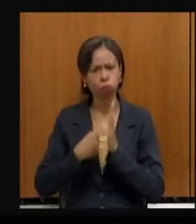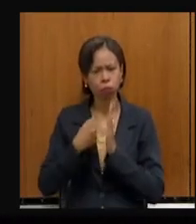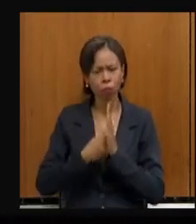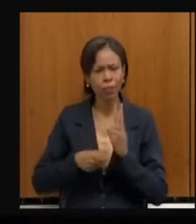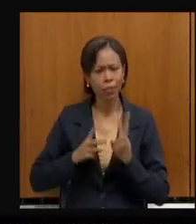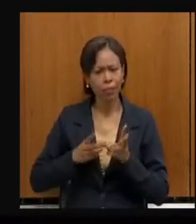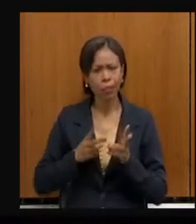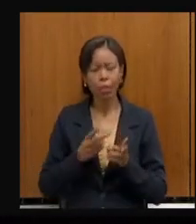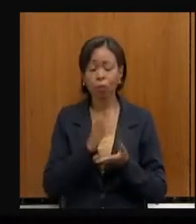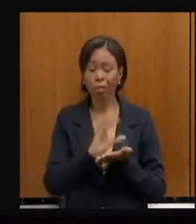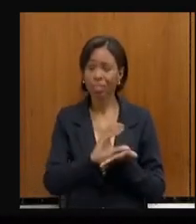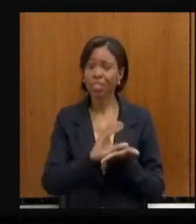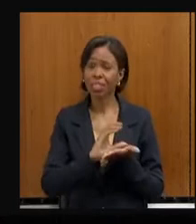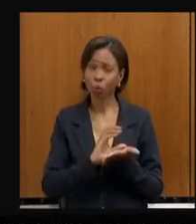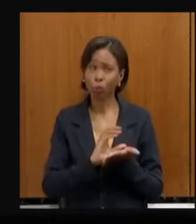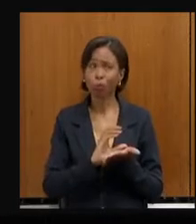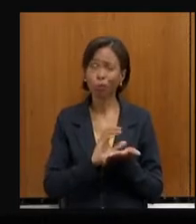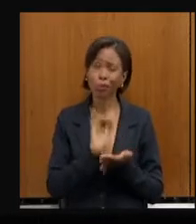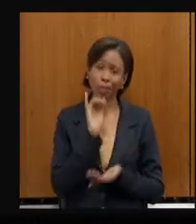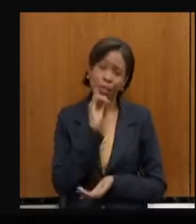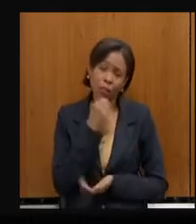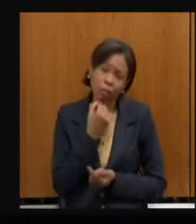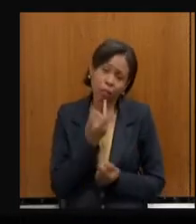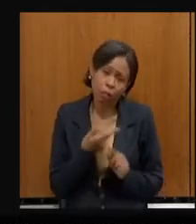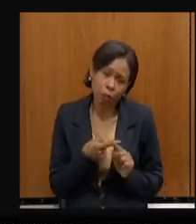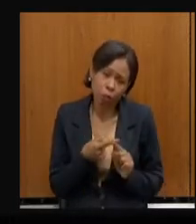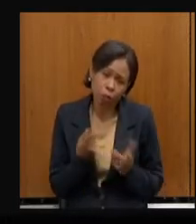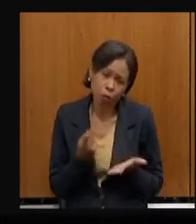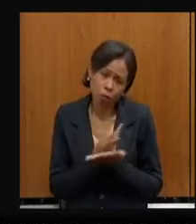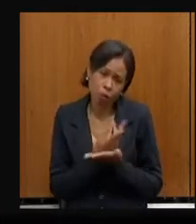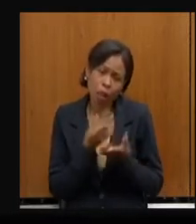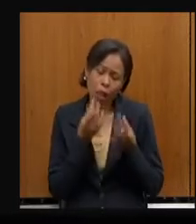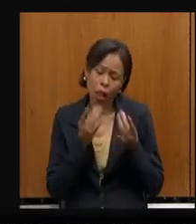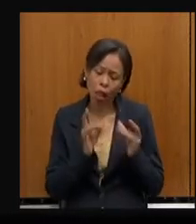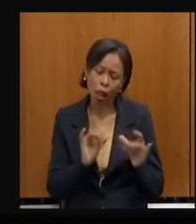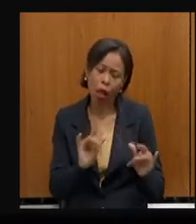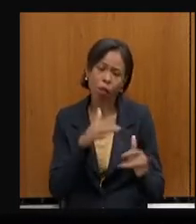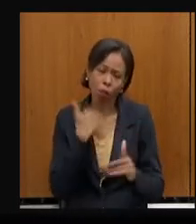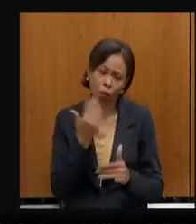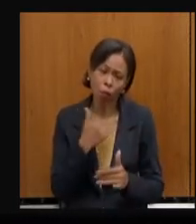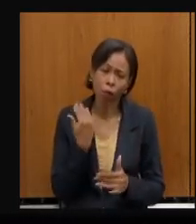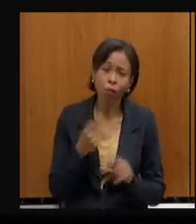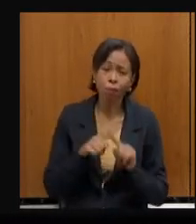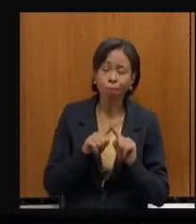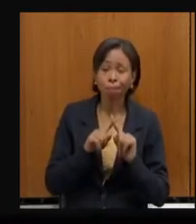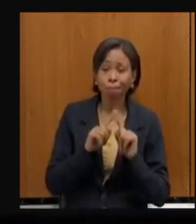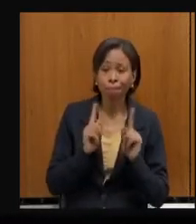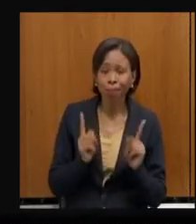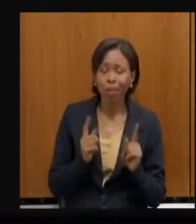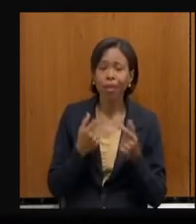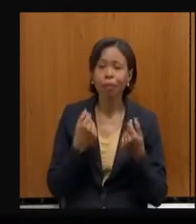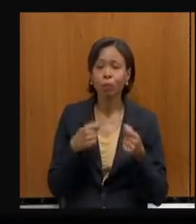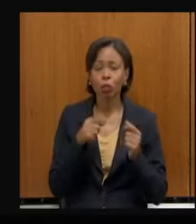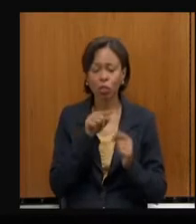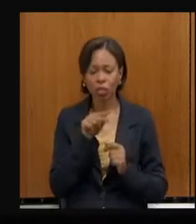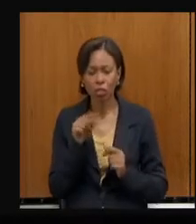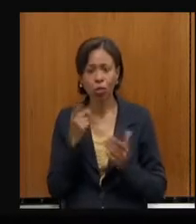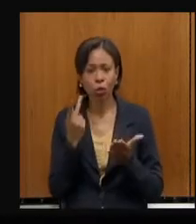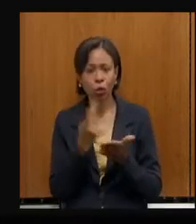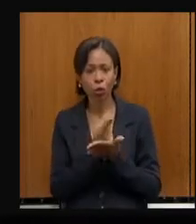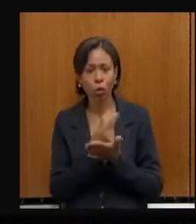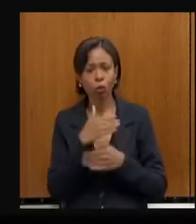uma marca muito difícil tem como disse que tava dando carta vamos fazer essa marca